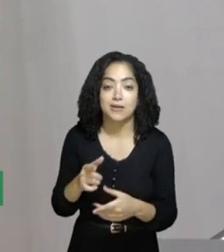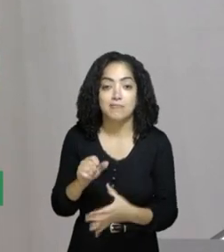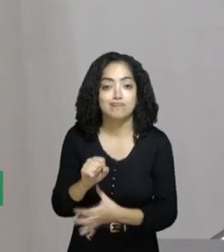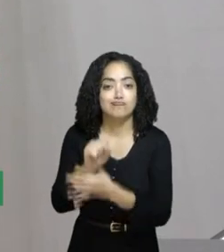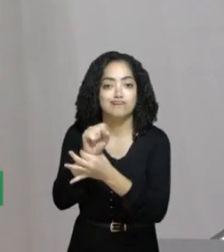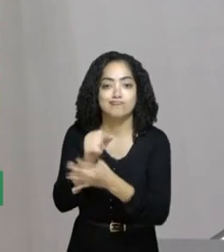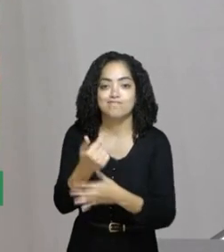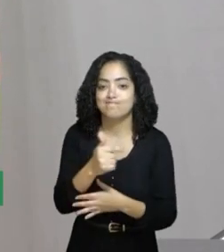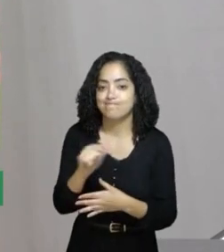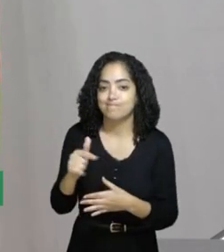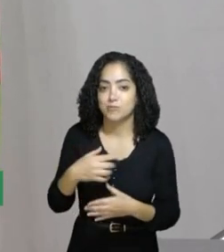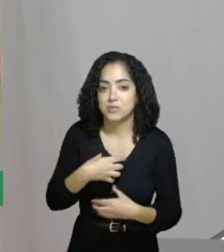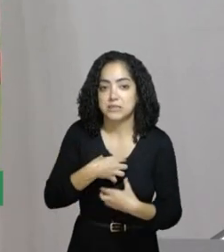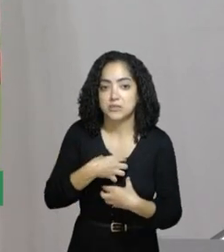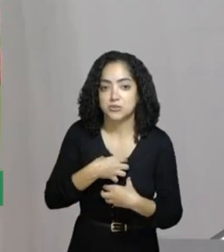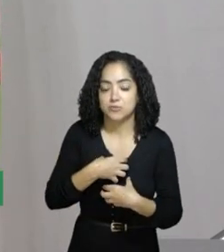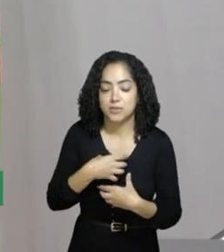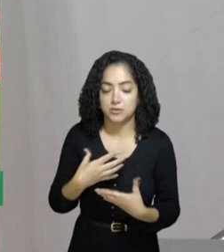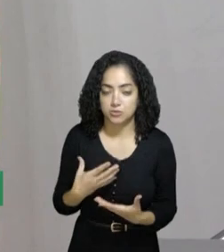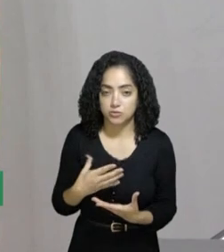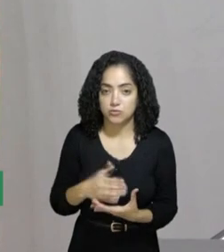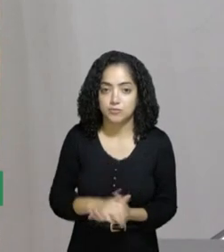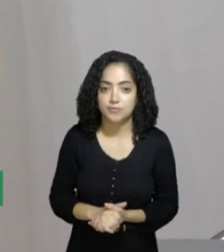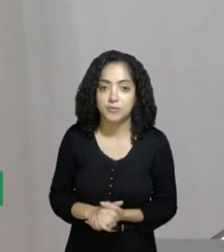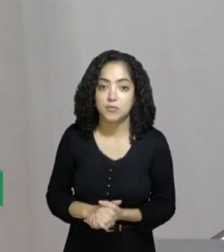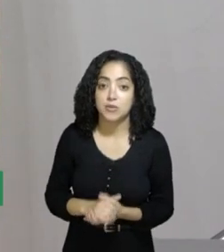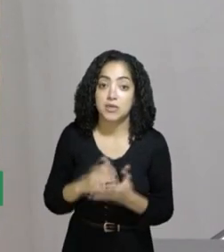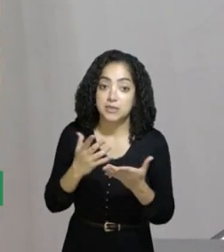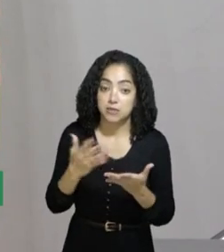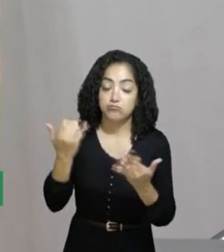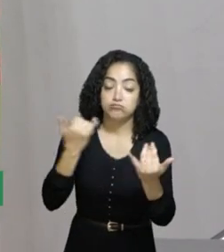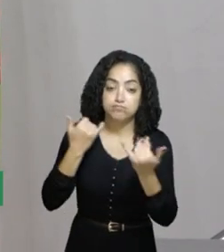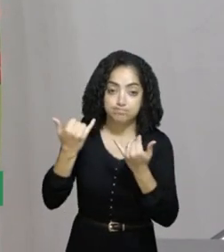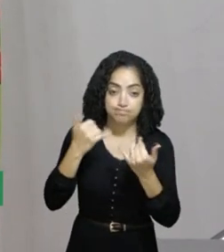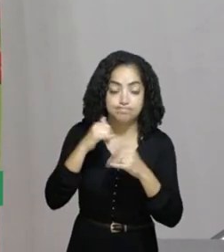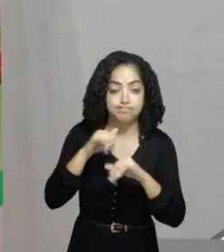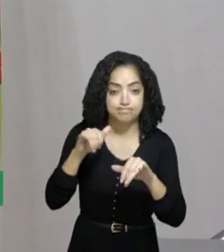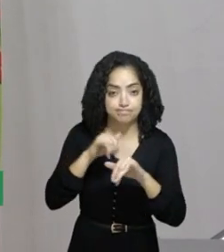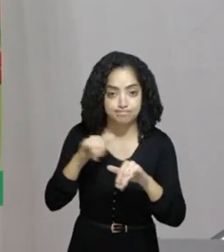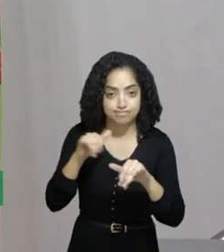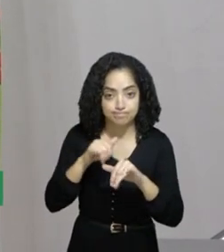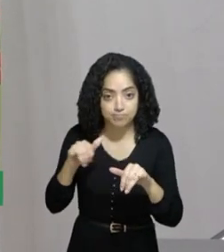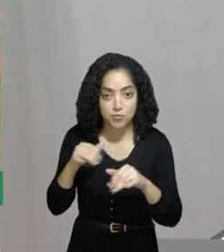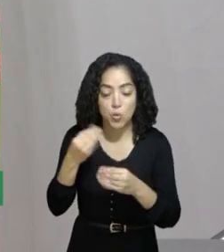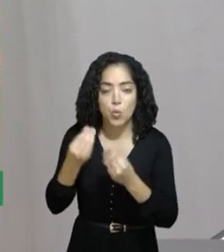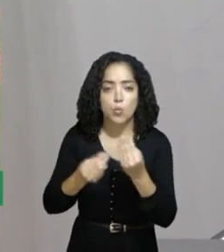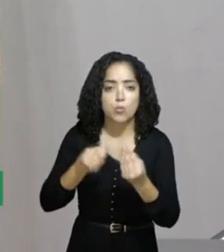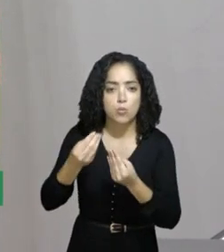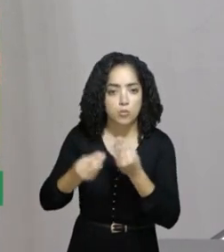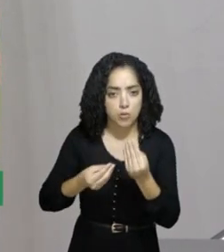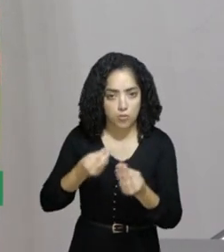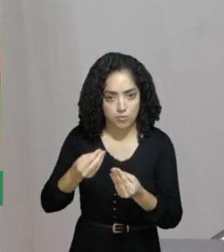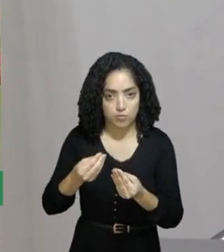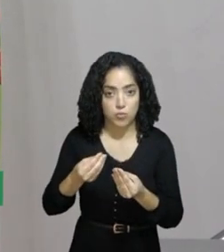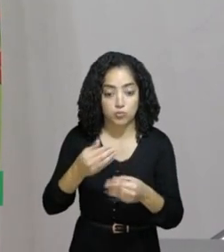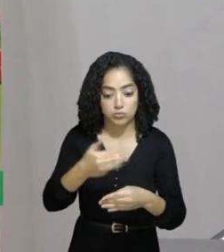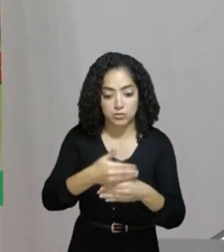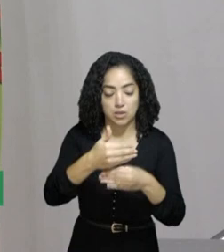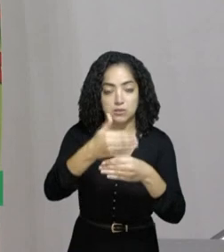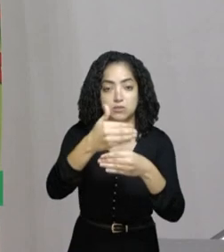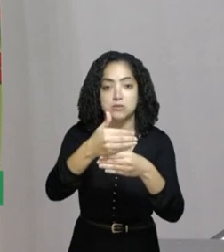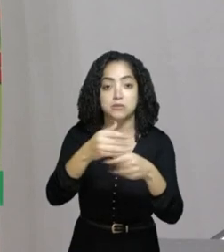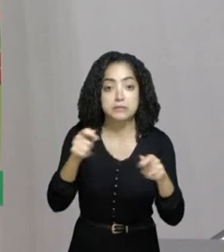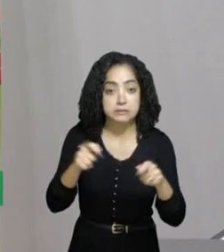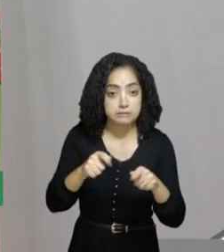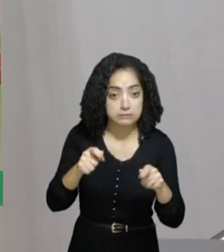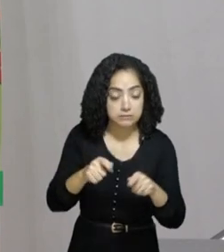população. Nesse cenário, buscando obter informações sobre as condições dessa grande barragem,